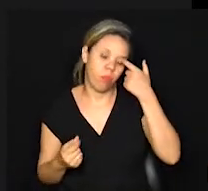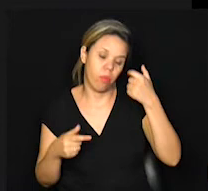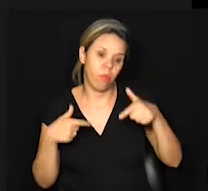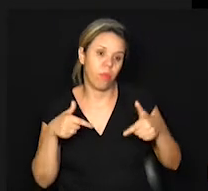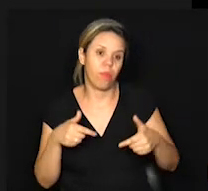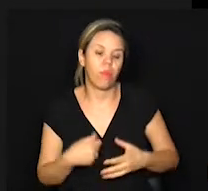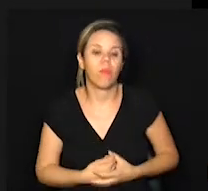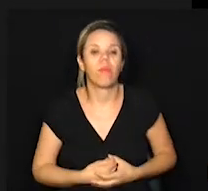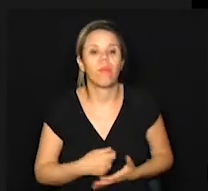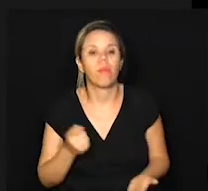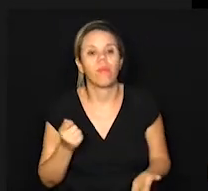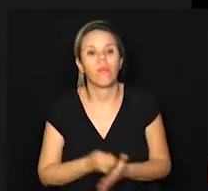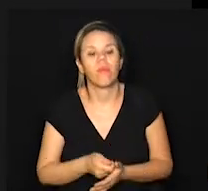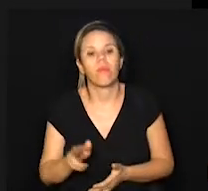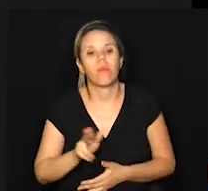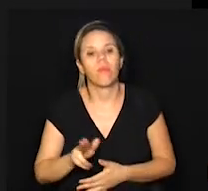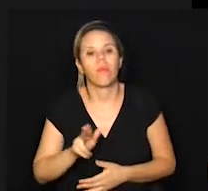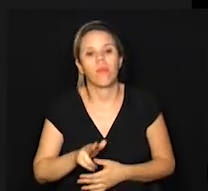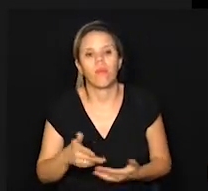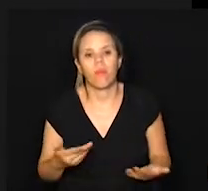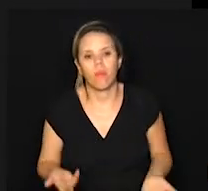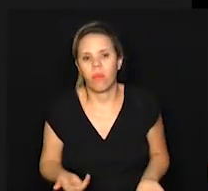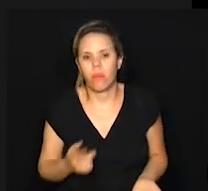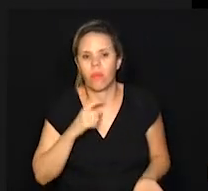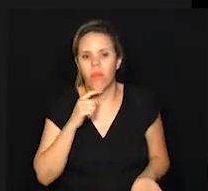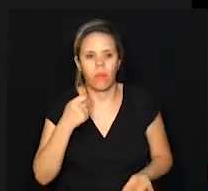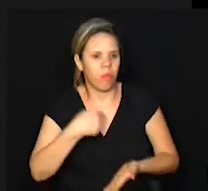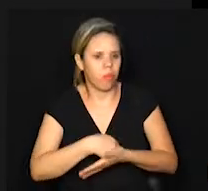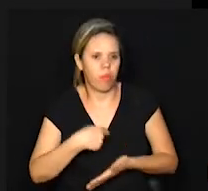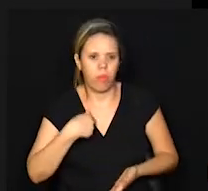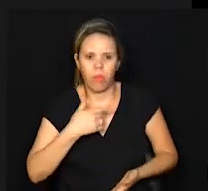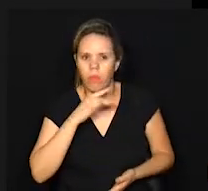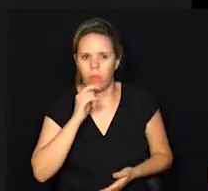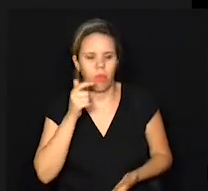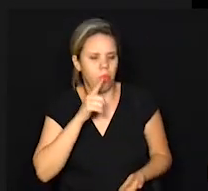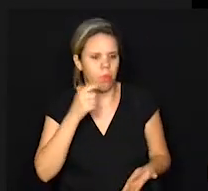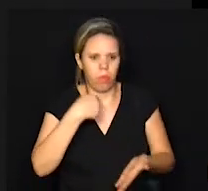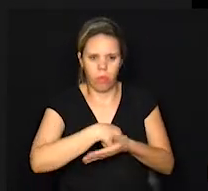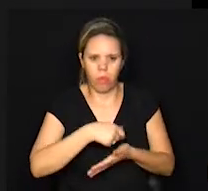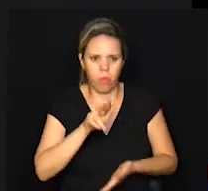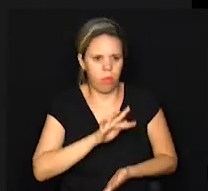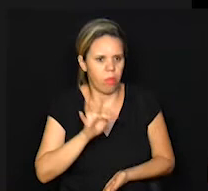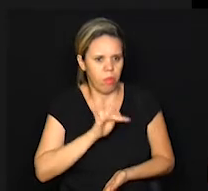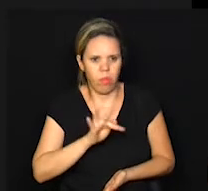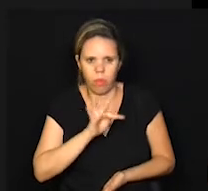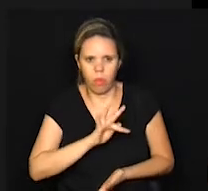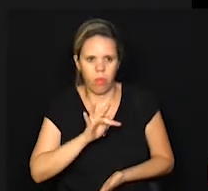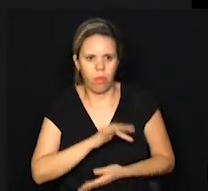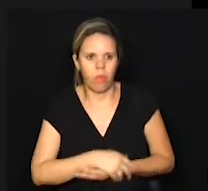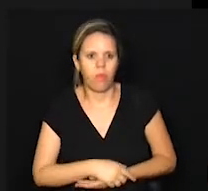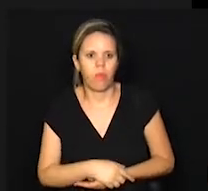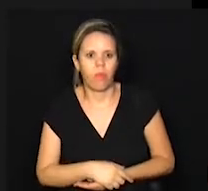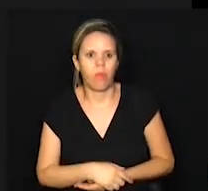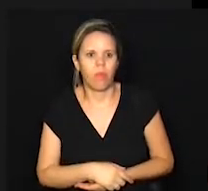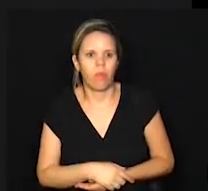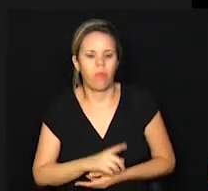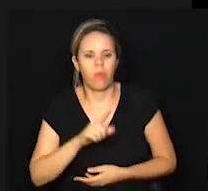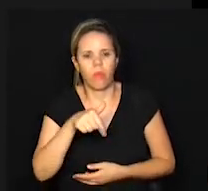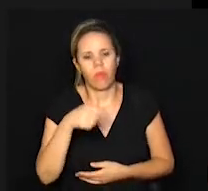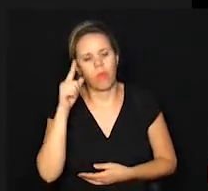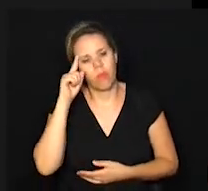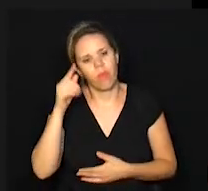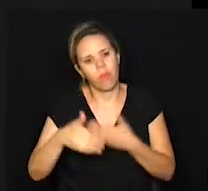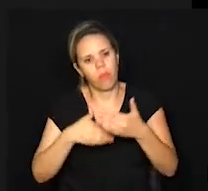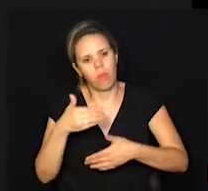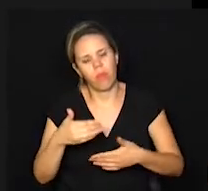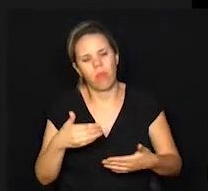trabalhar para poder pagar. Ninguém pagava, meu pai nunca teve condição de pagar a minha faculdade. E depois daquele dia, a minha vida